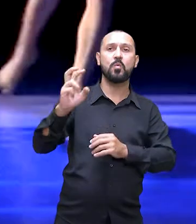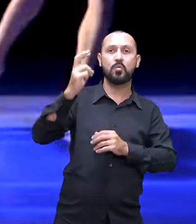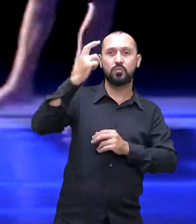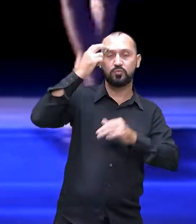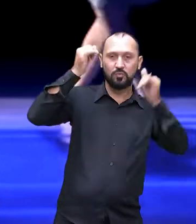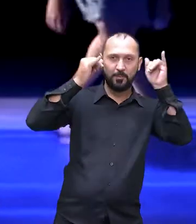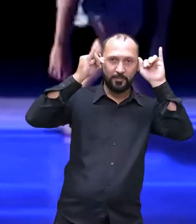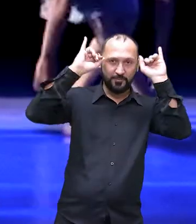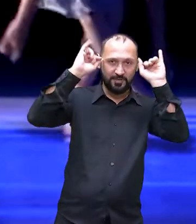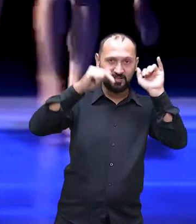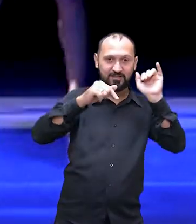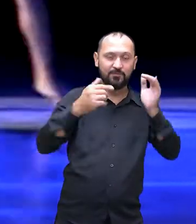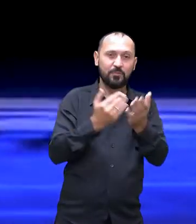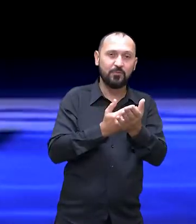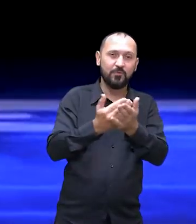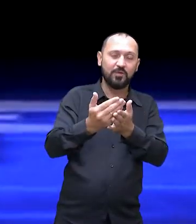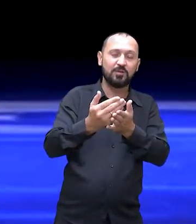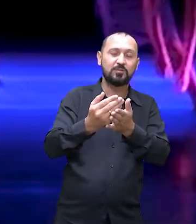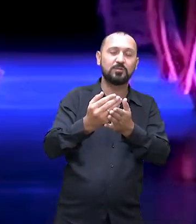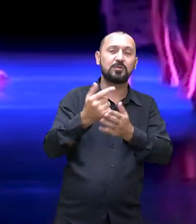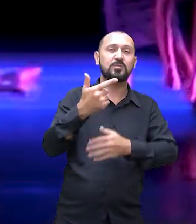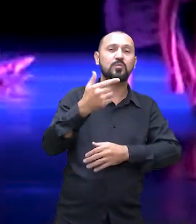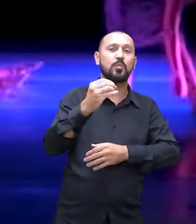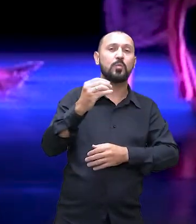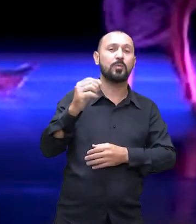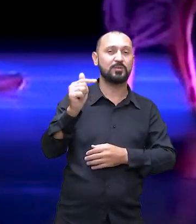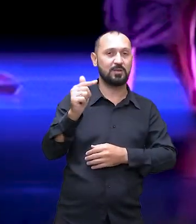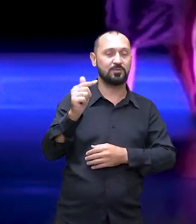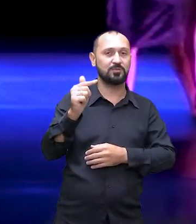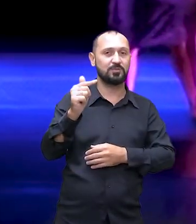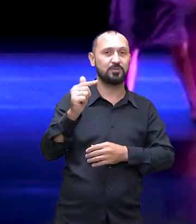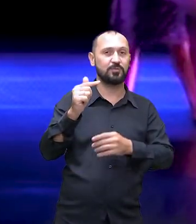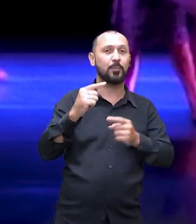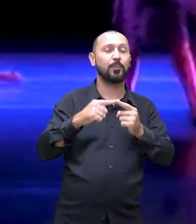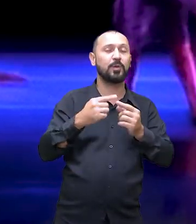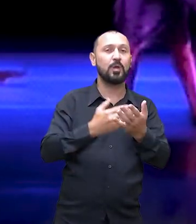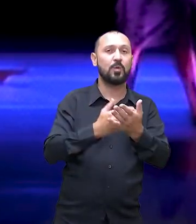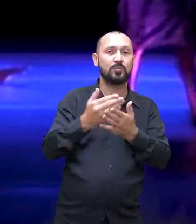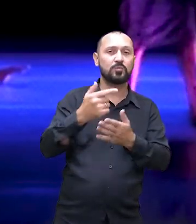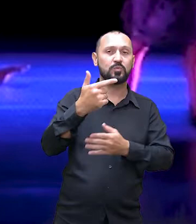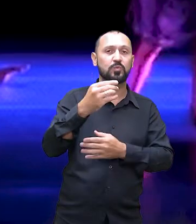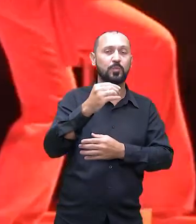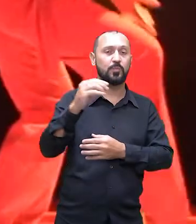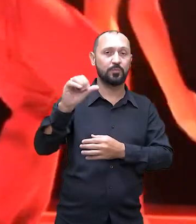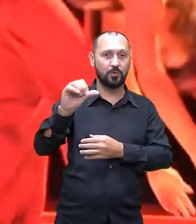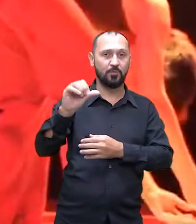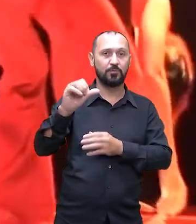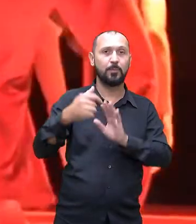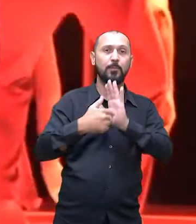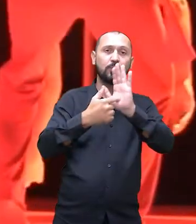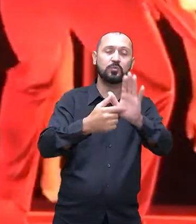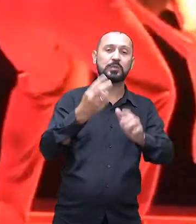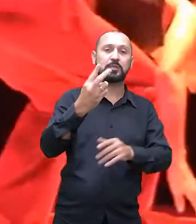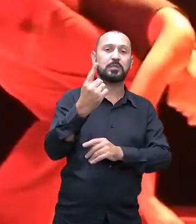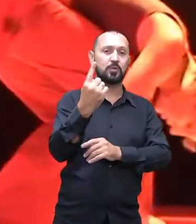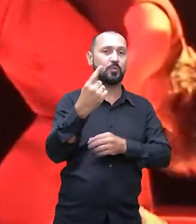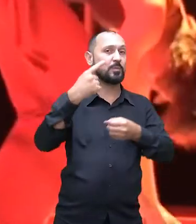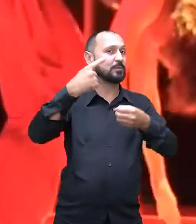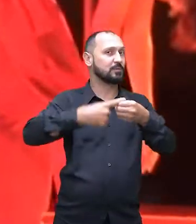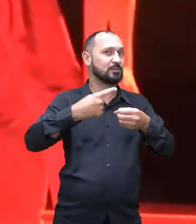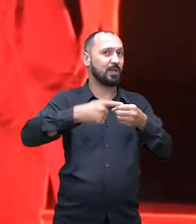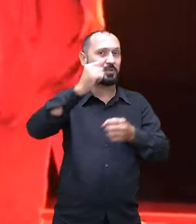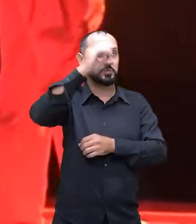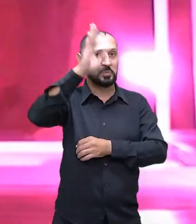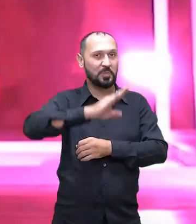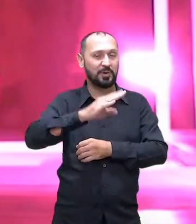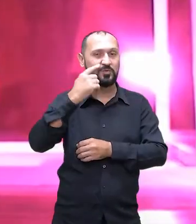Bovina, foi realizado em 2007, sendo que em 2009 a Ginga o apresentou em 31 cidades